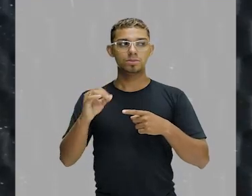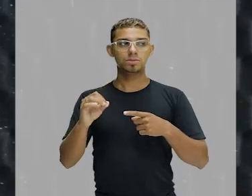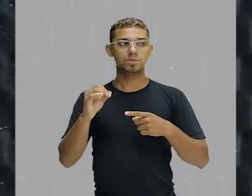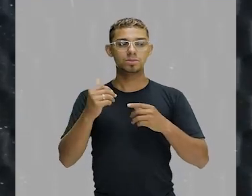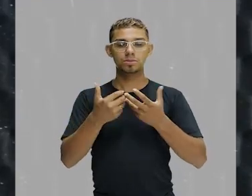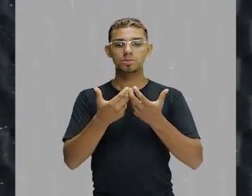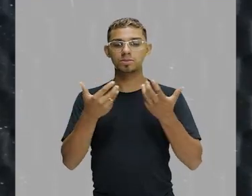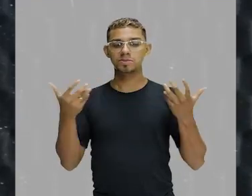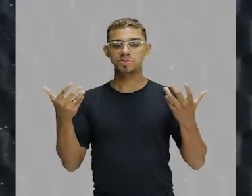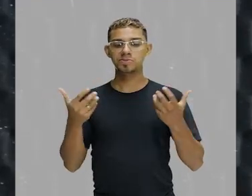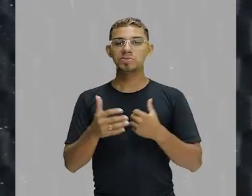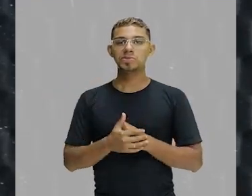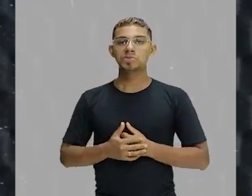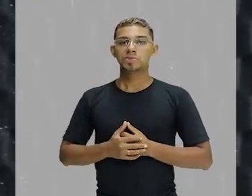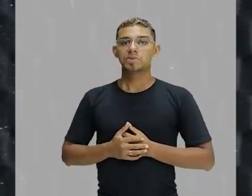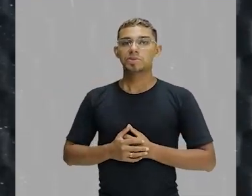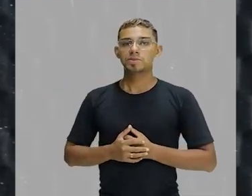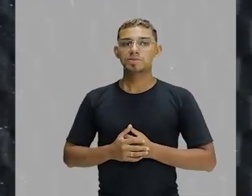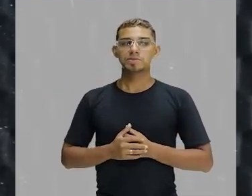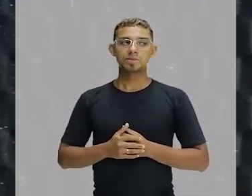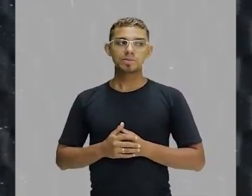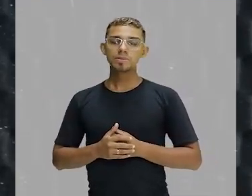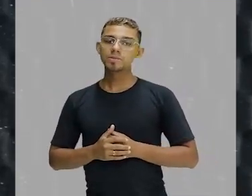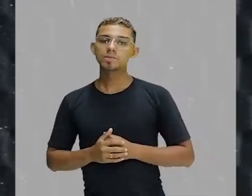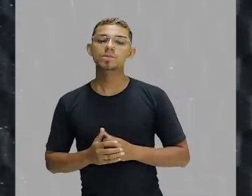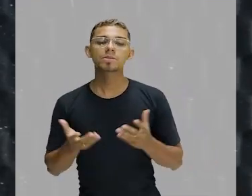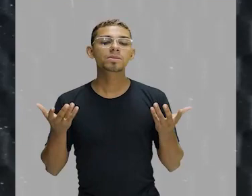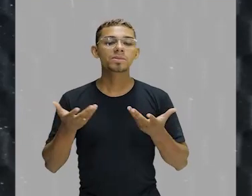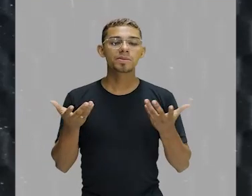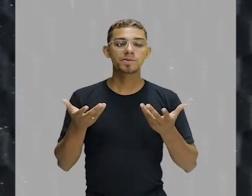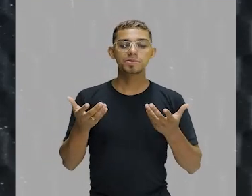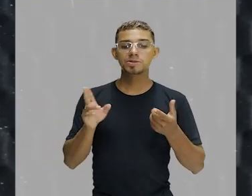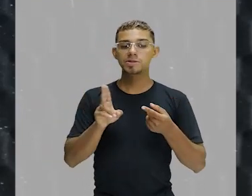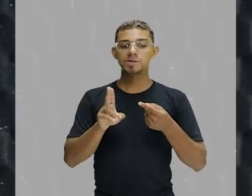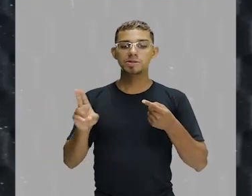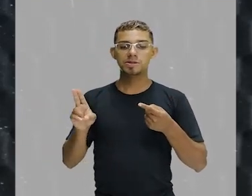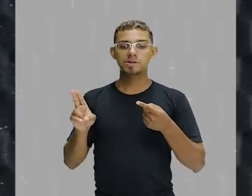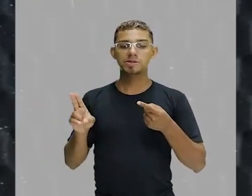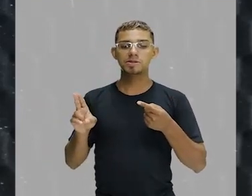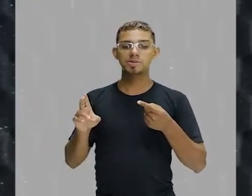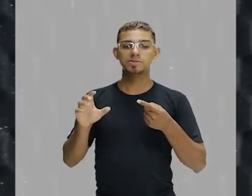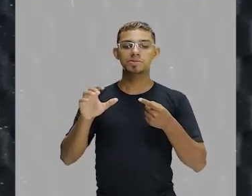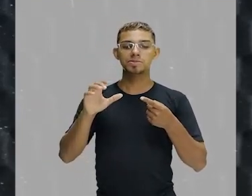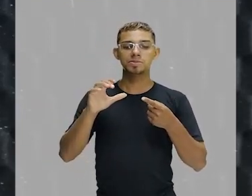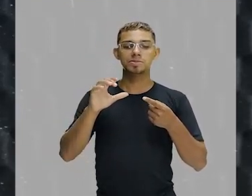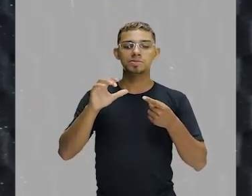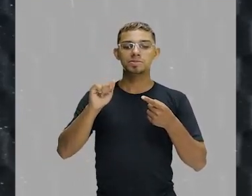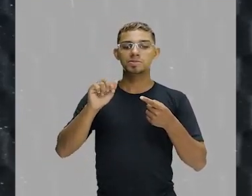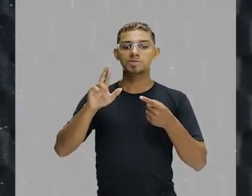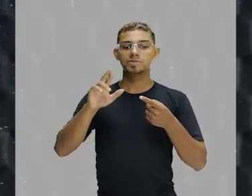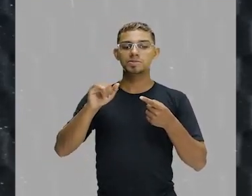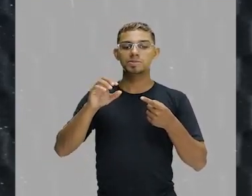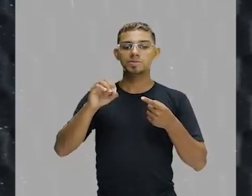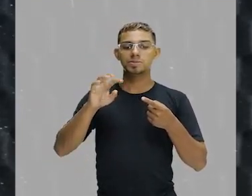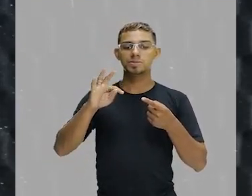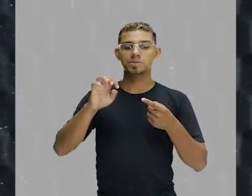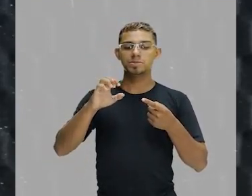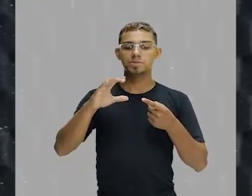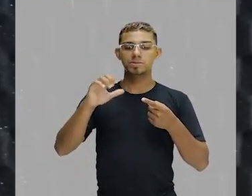se descondensar, e vai começar a formar a carioteca, que é a membrana nuclear, em torno de